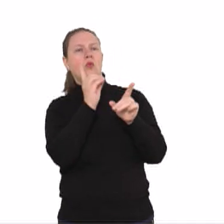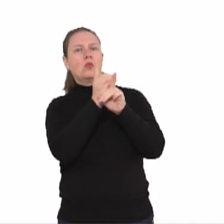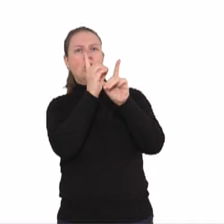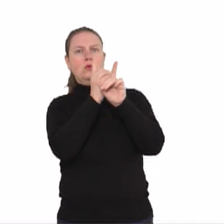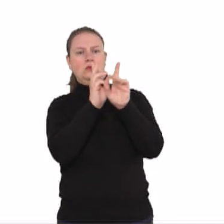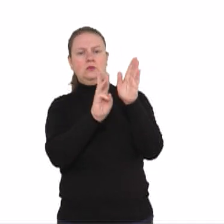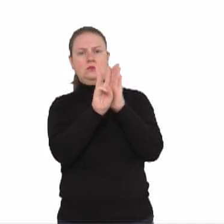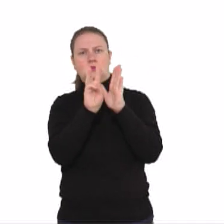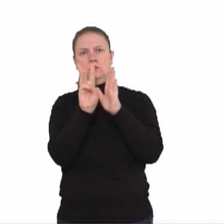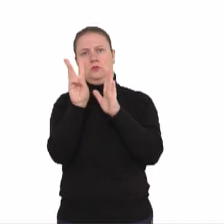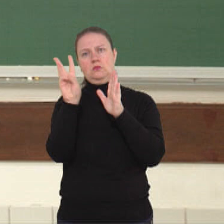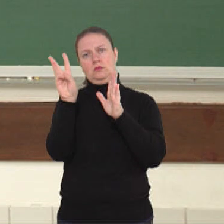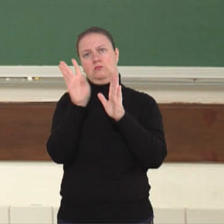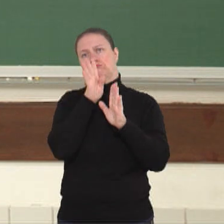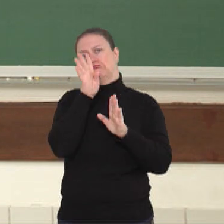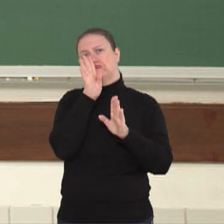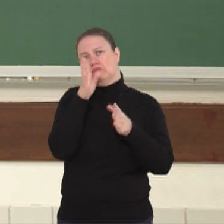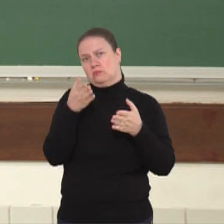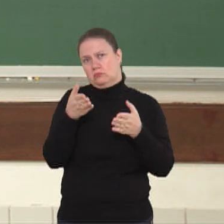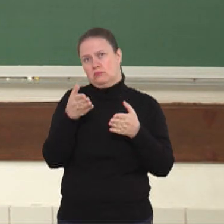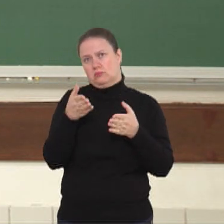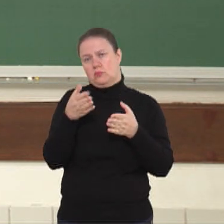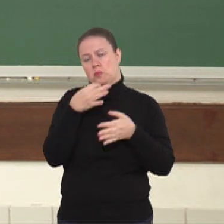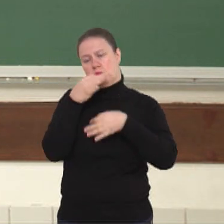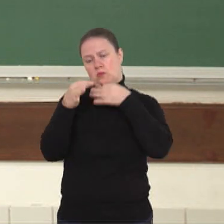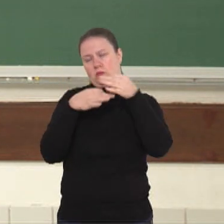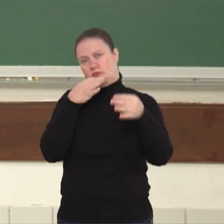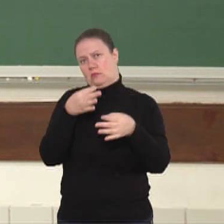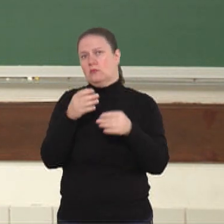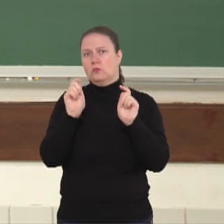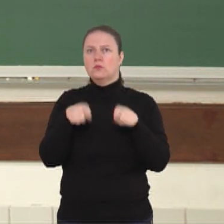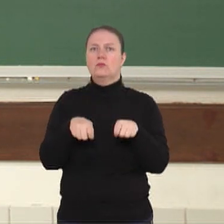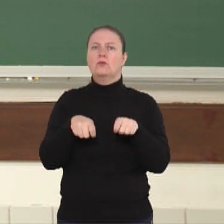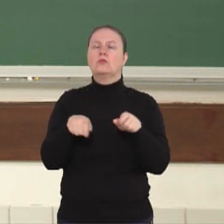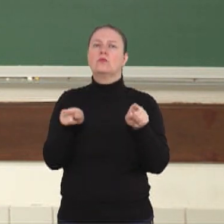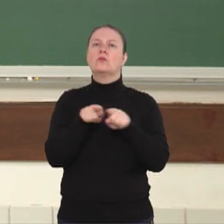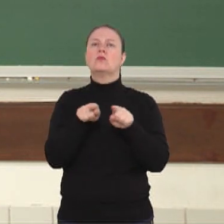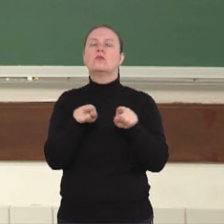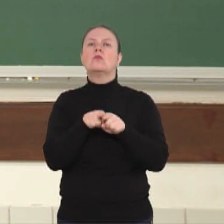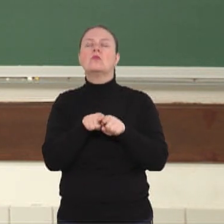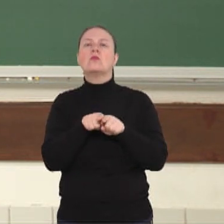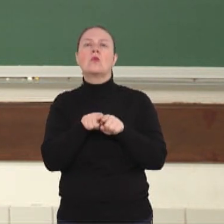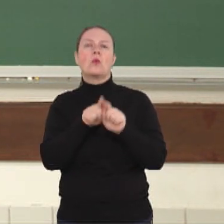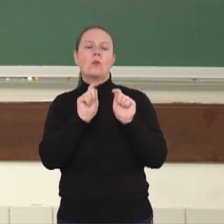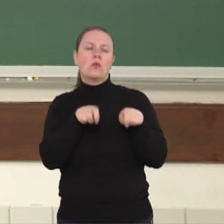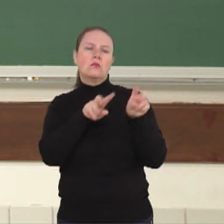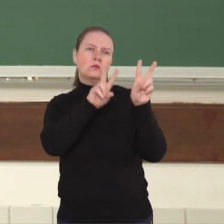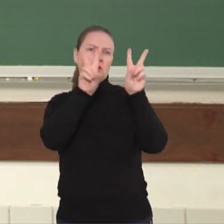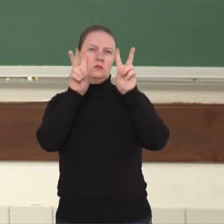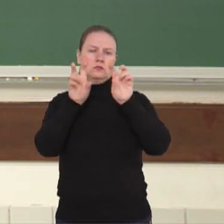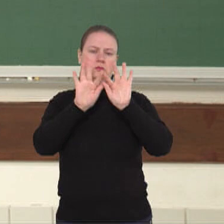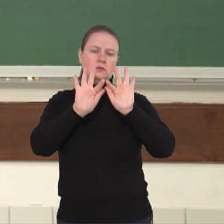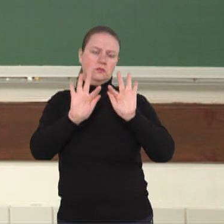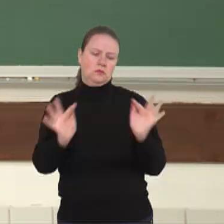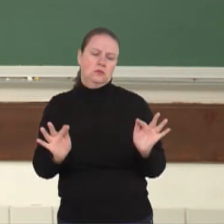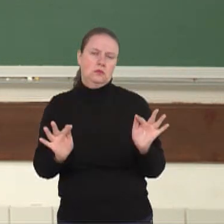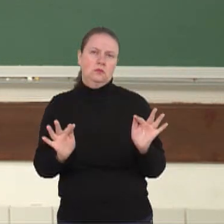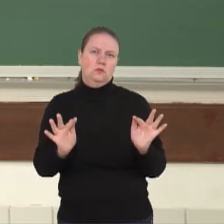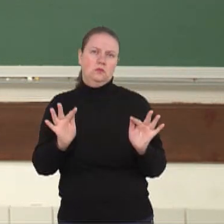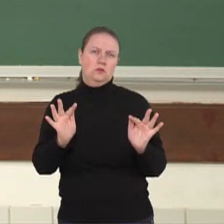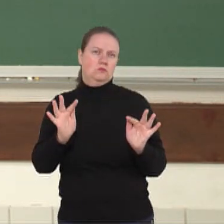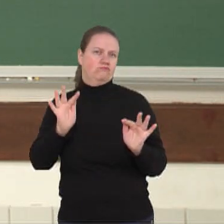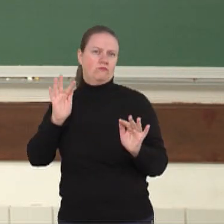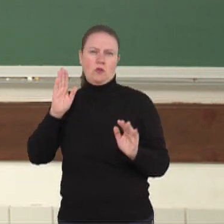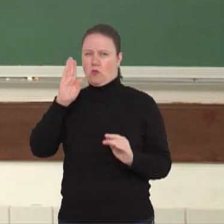Tempo. Crítica. Então, pode ser, o título pode ser um título simples, objetivo, né, para quem